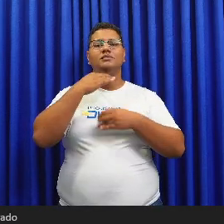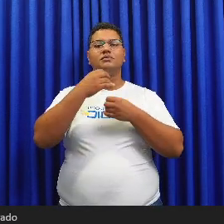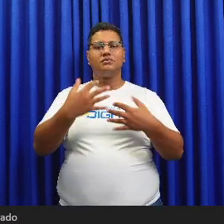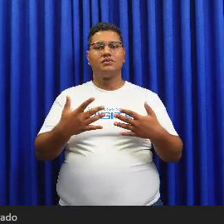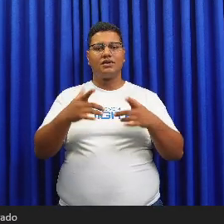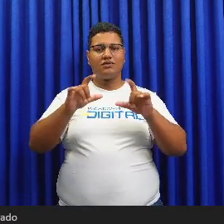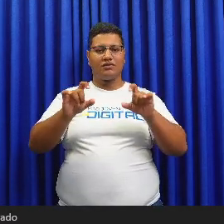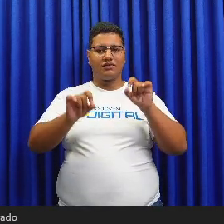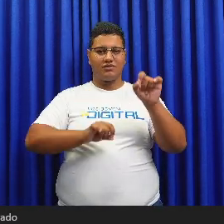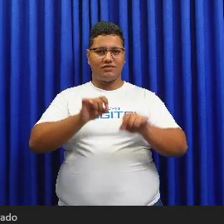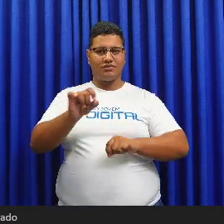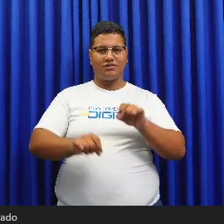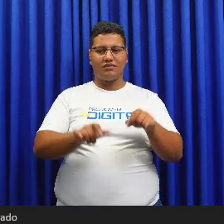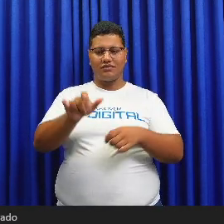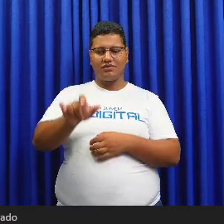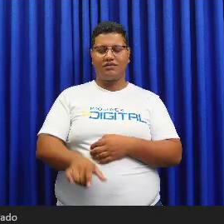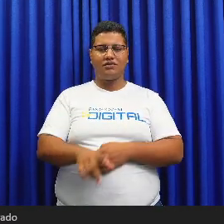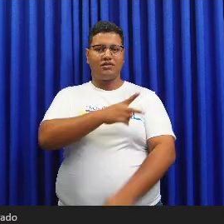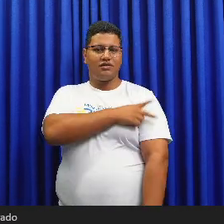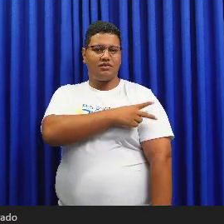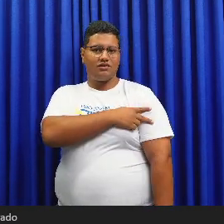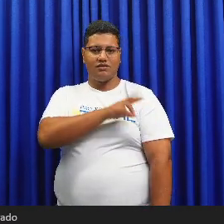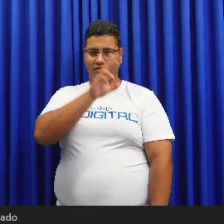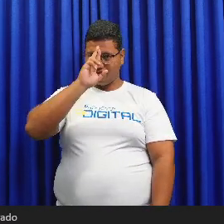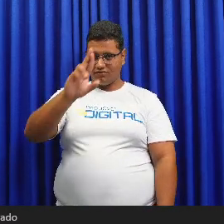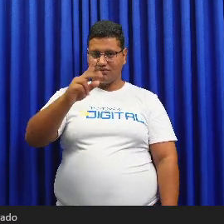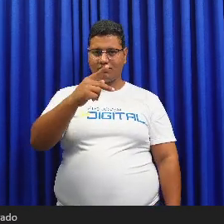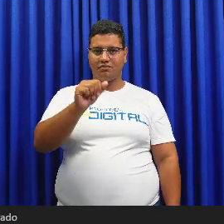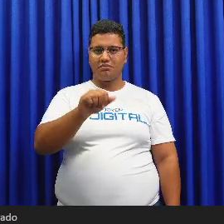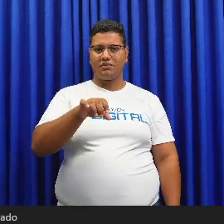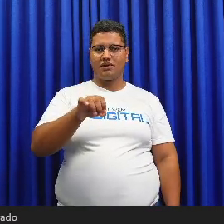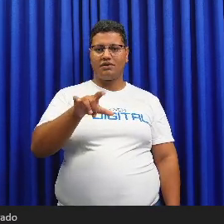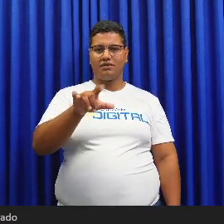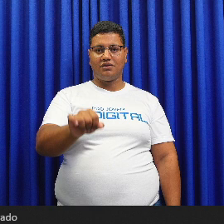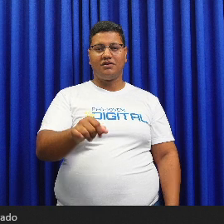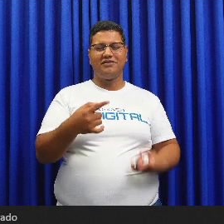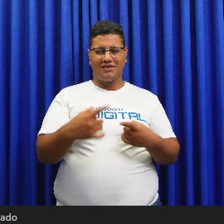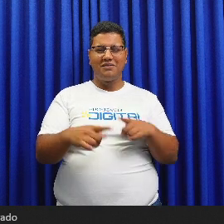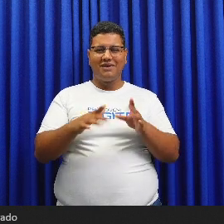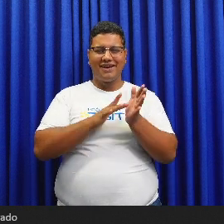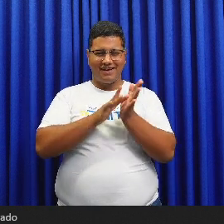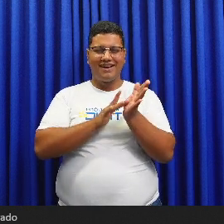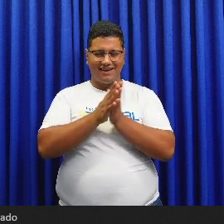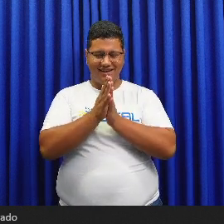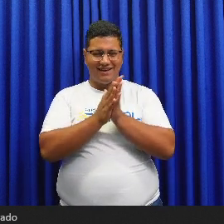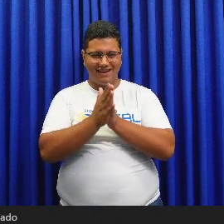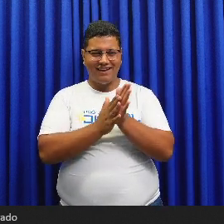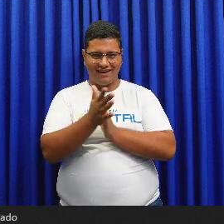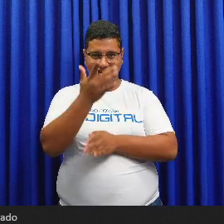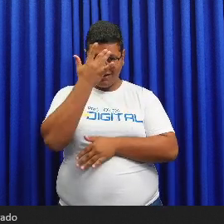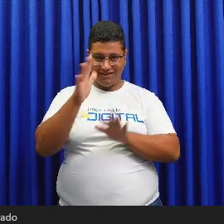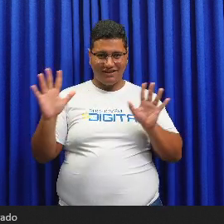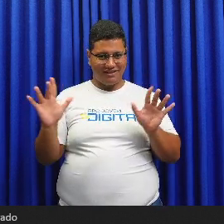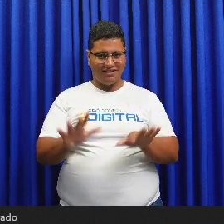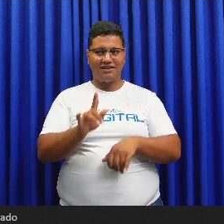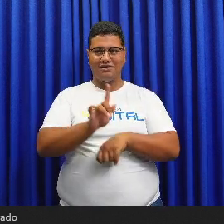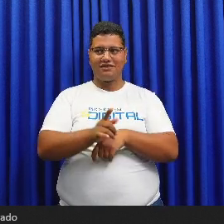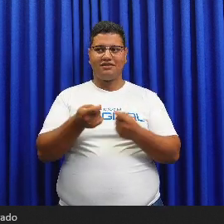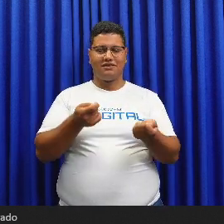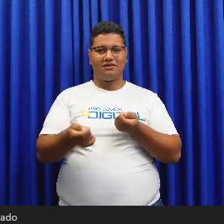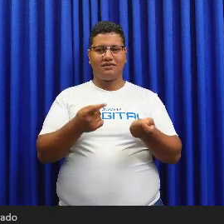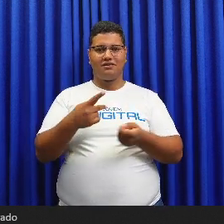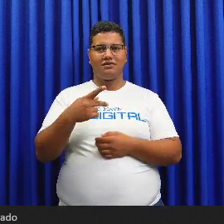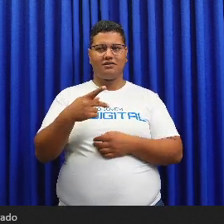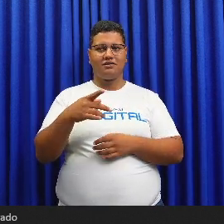que a imagem é daquela chefe lá, a Paola, não é isso? Vamos trollar a galera. O gestor